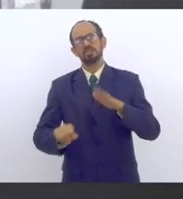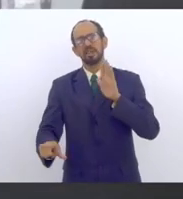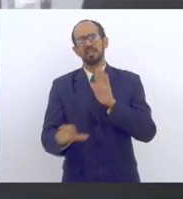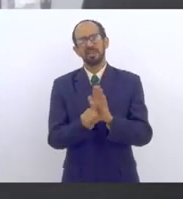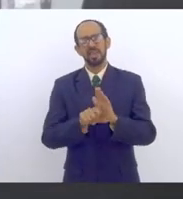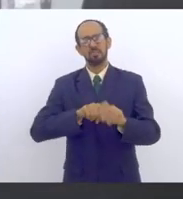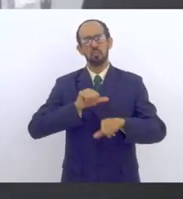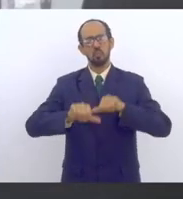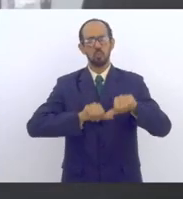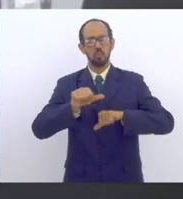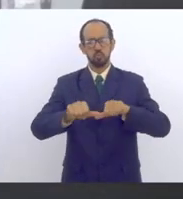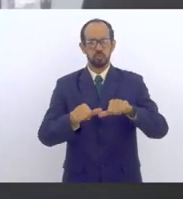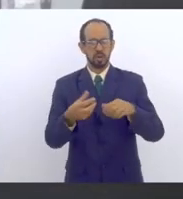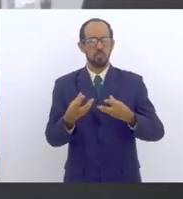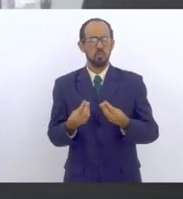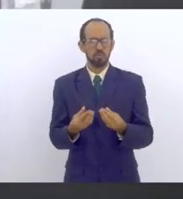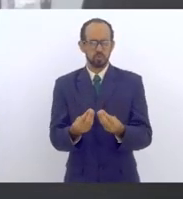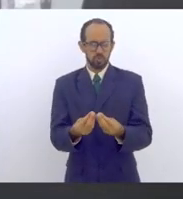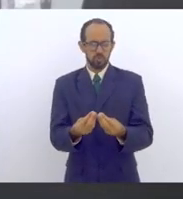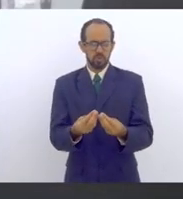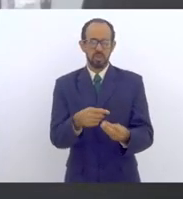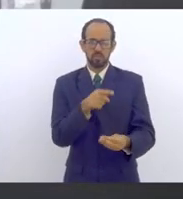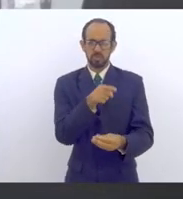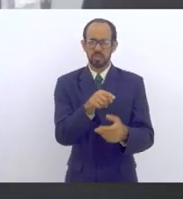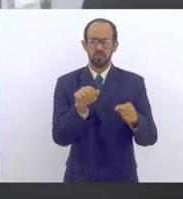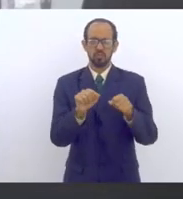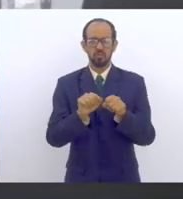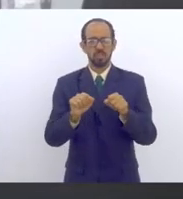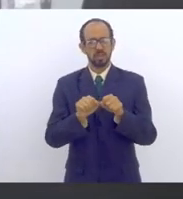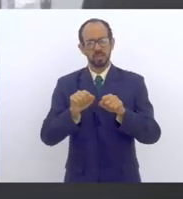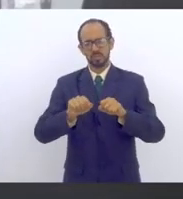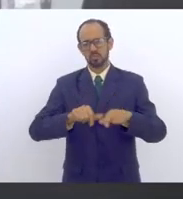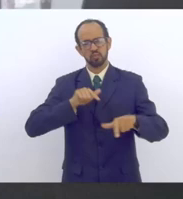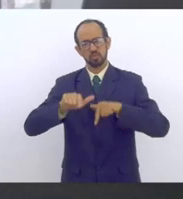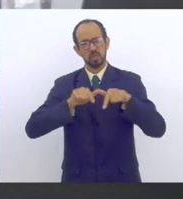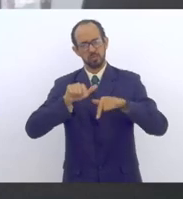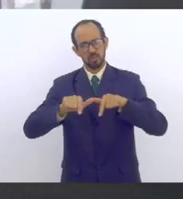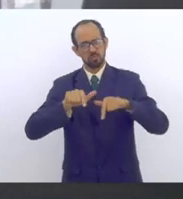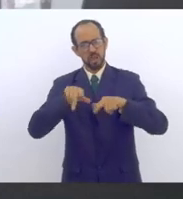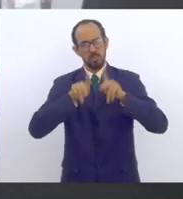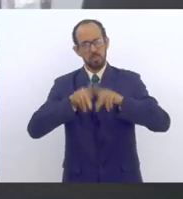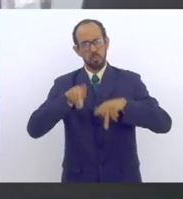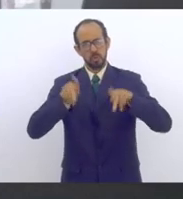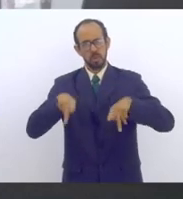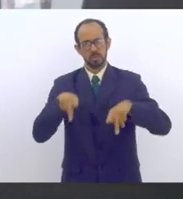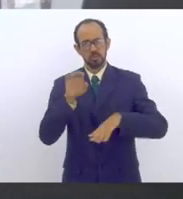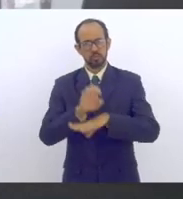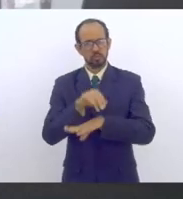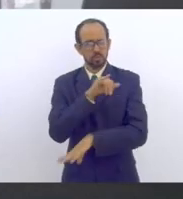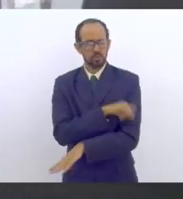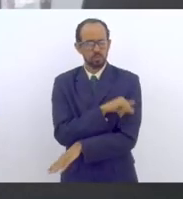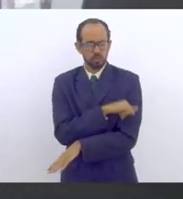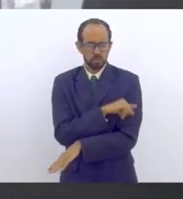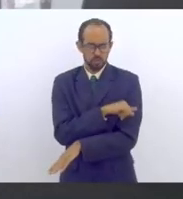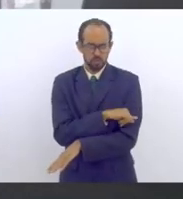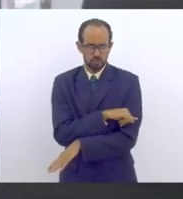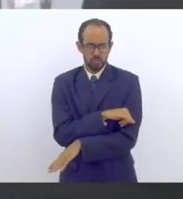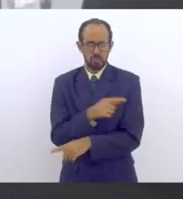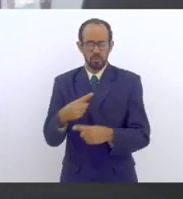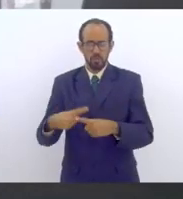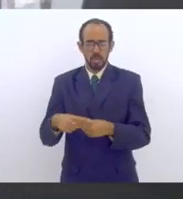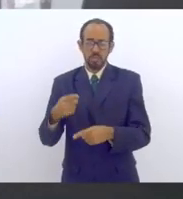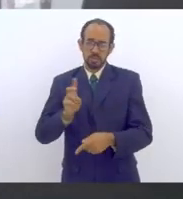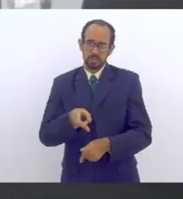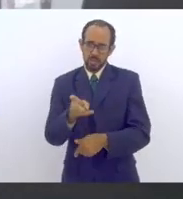ela muda muito e você prestou um serviço ao povo do Rio de Janeiro porque todas as vezes que uma obra